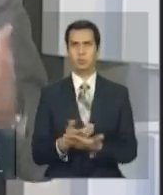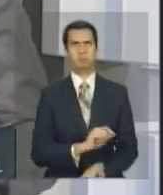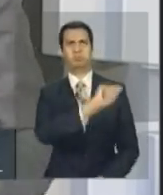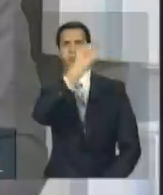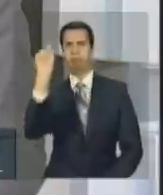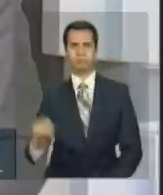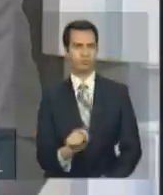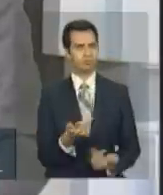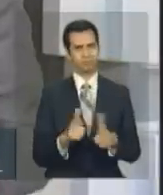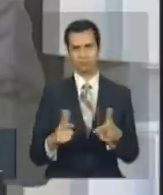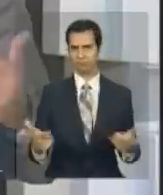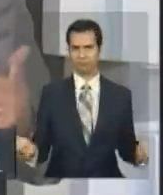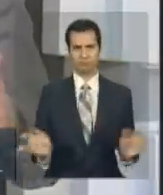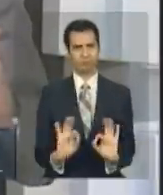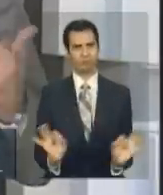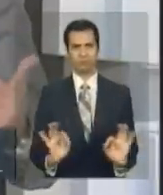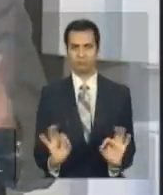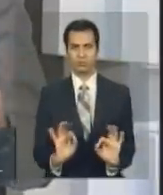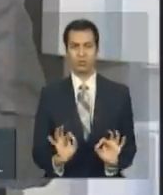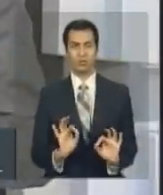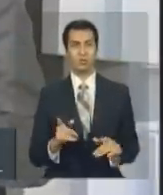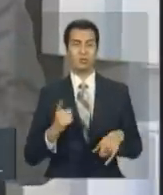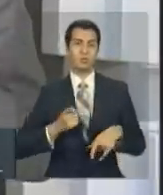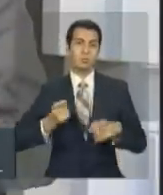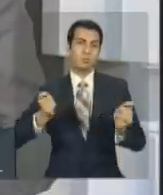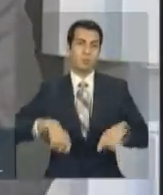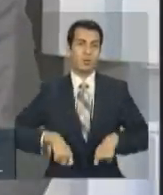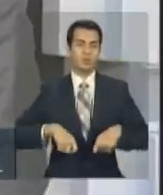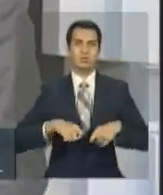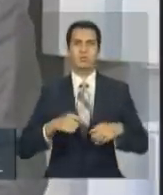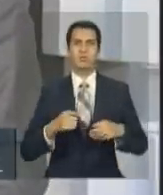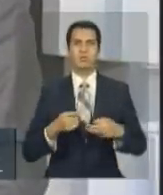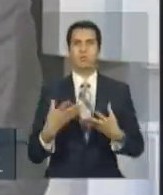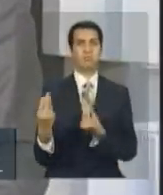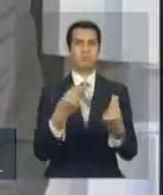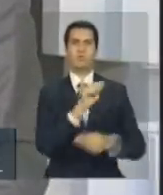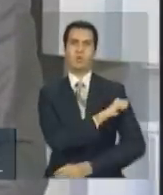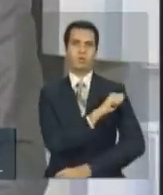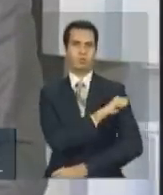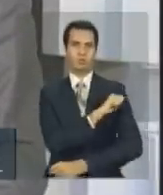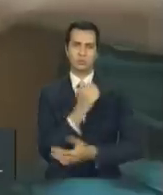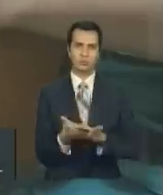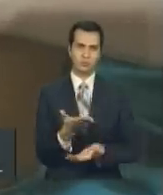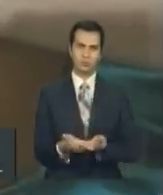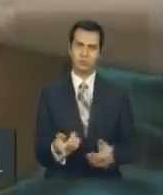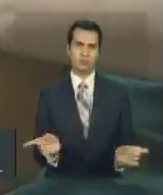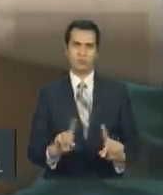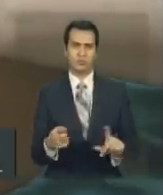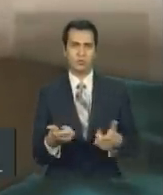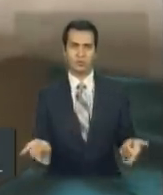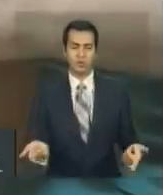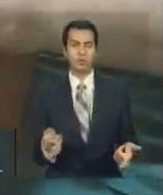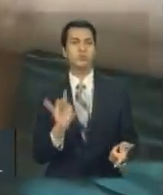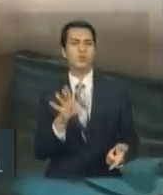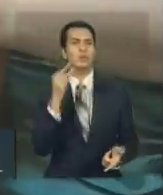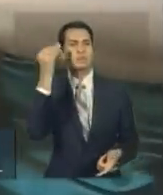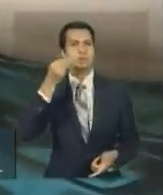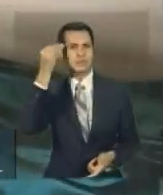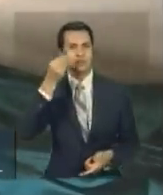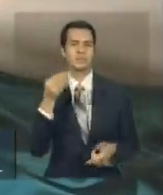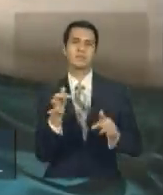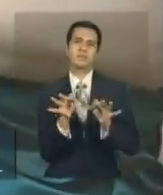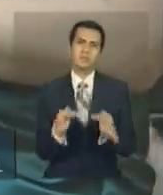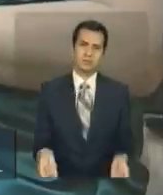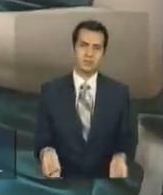tenha alcance do ponto de vista de percentual de brasileiros atendidos. É mais por experimentação,